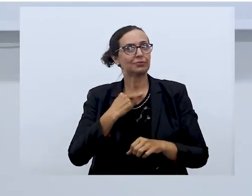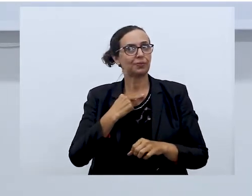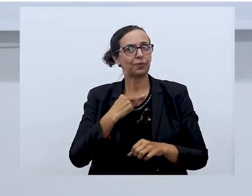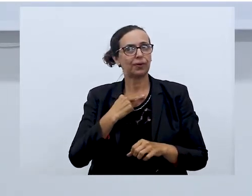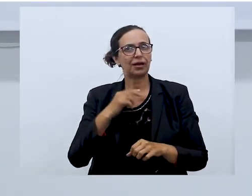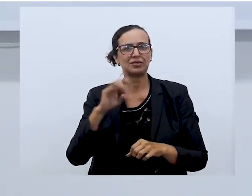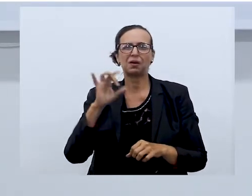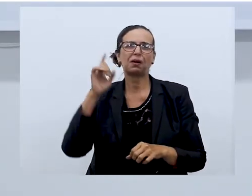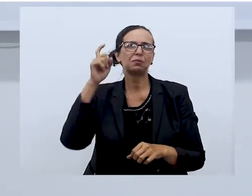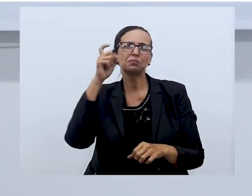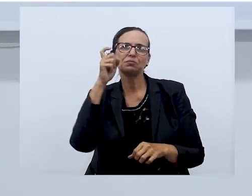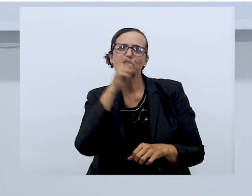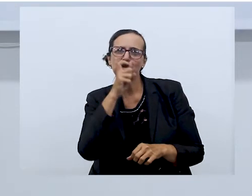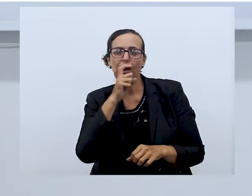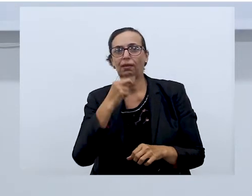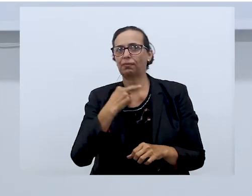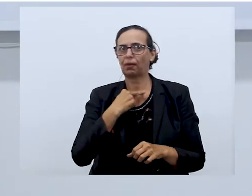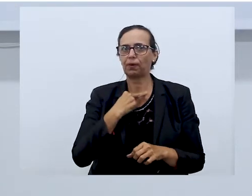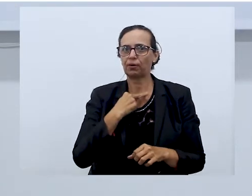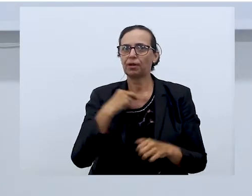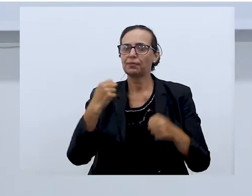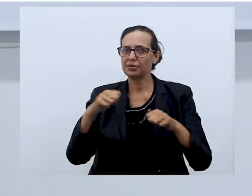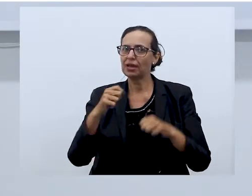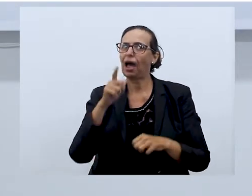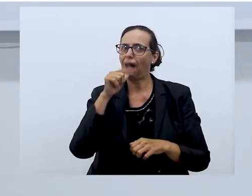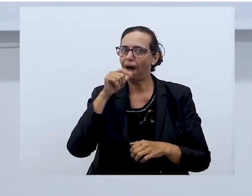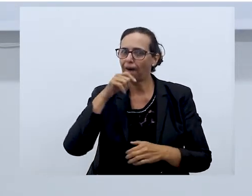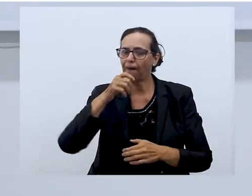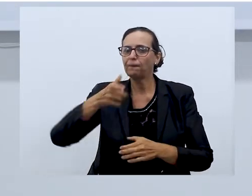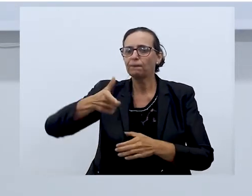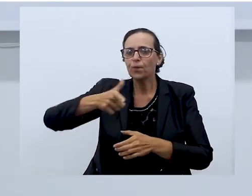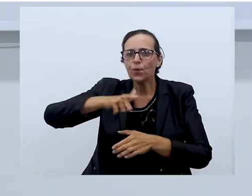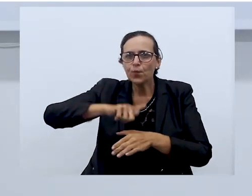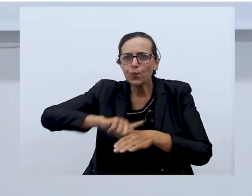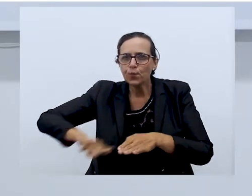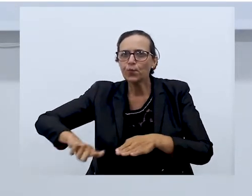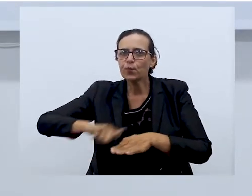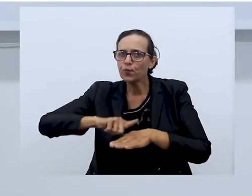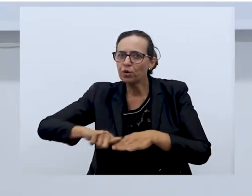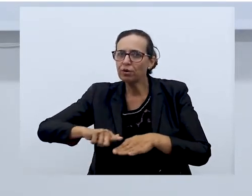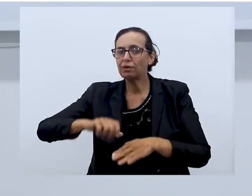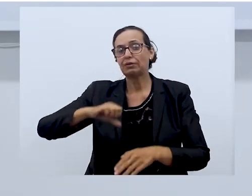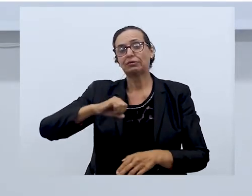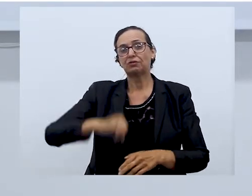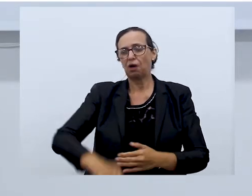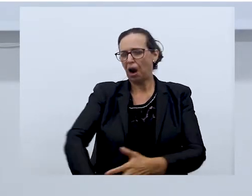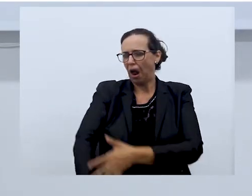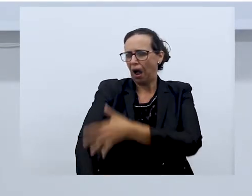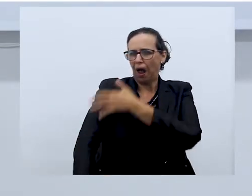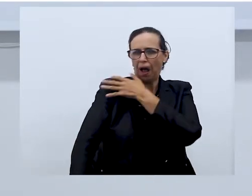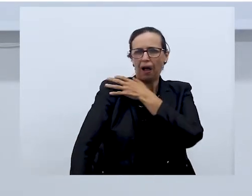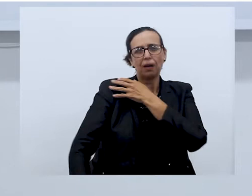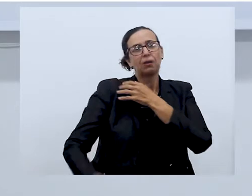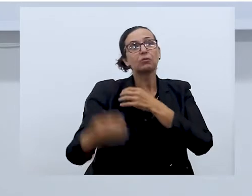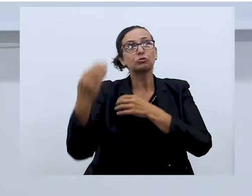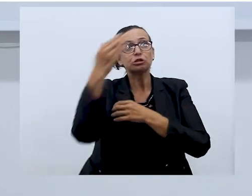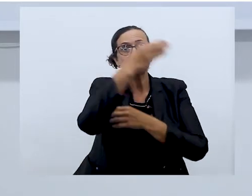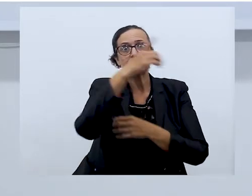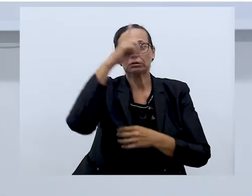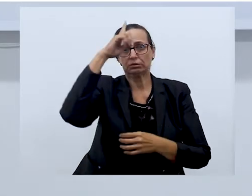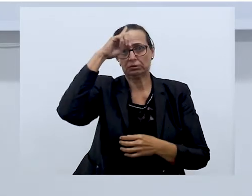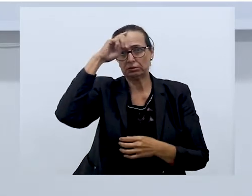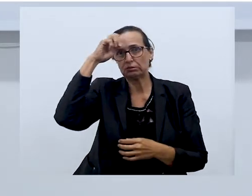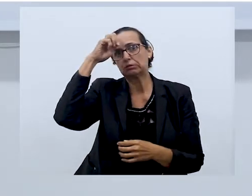Não, isso é tudo mito. Deve se lavar, tá? e procurar, se for uma área de grande